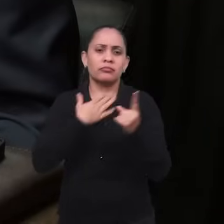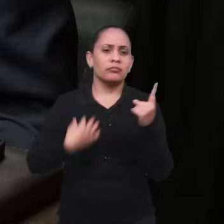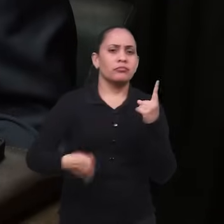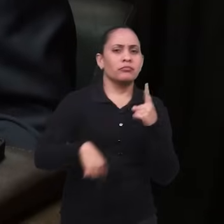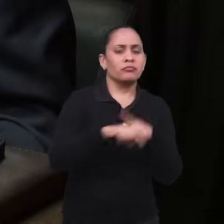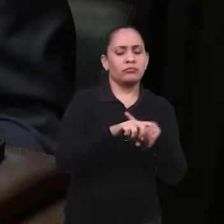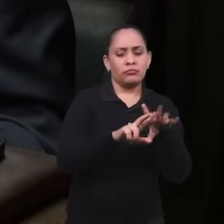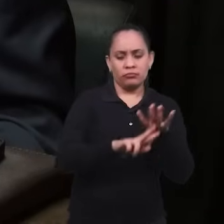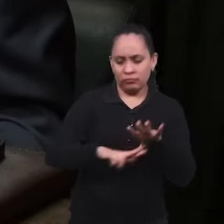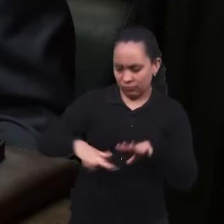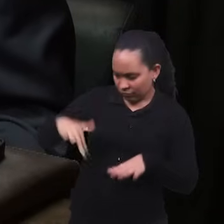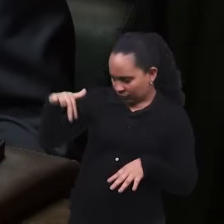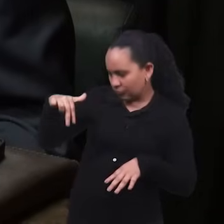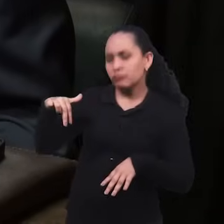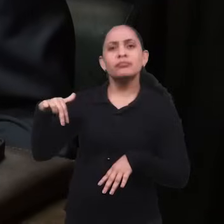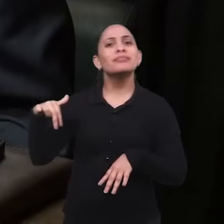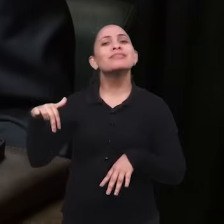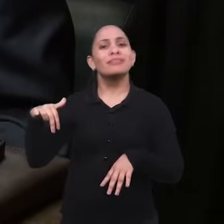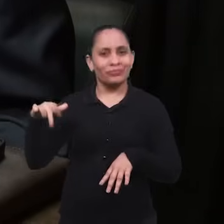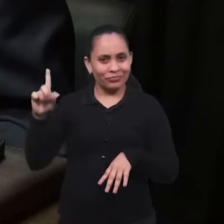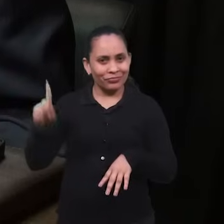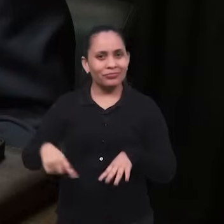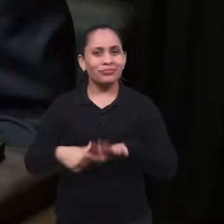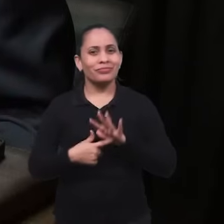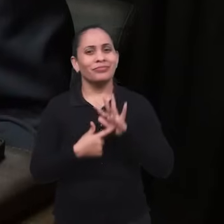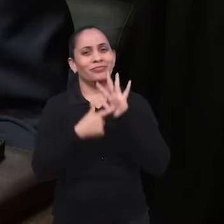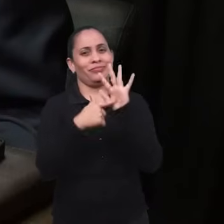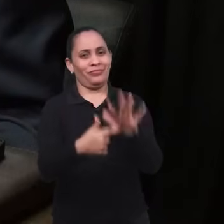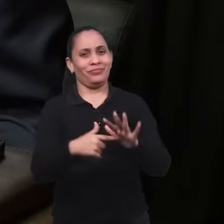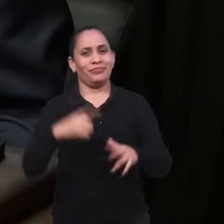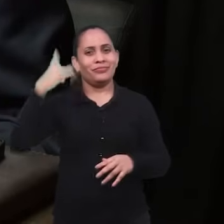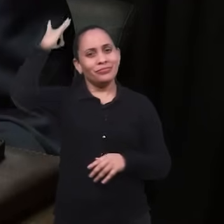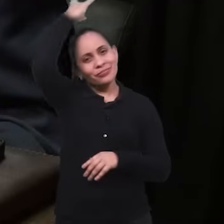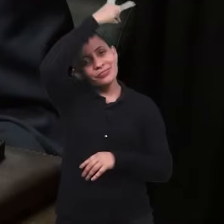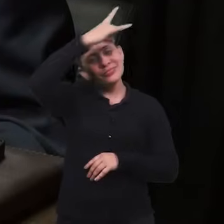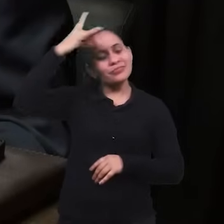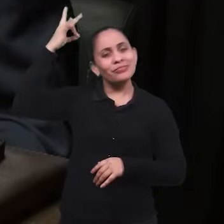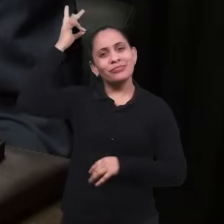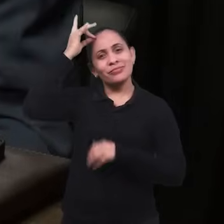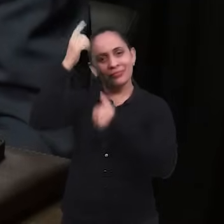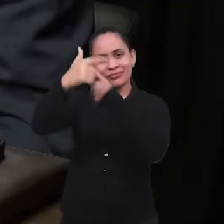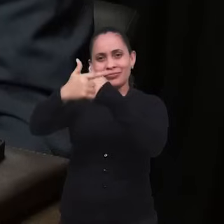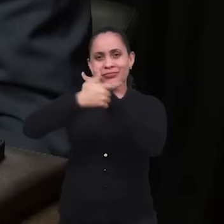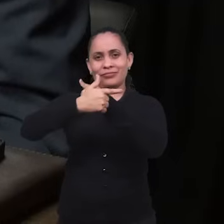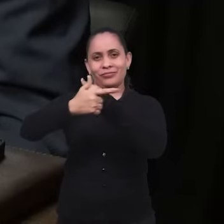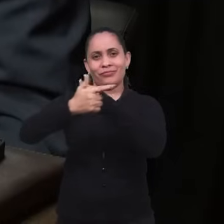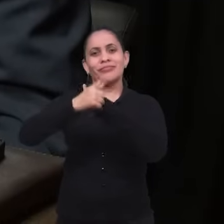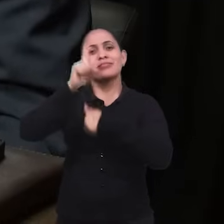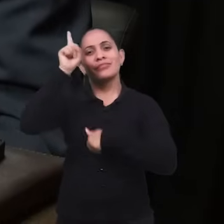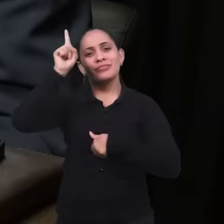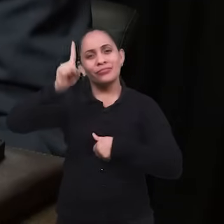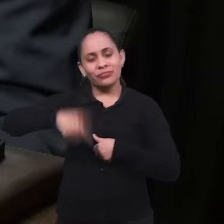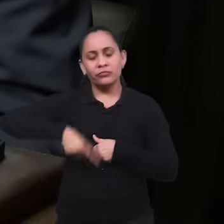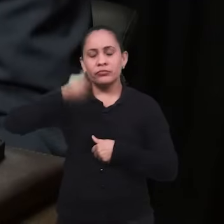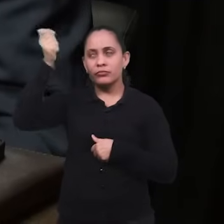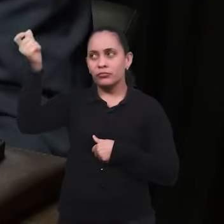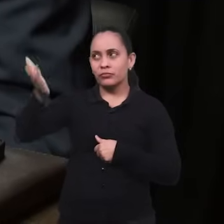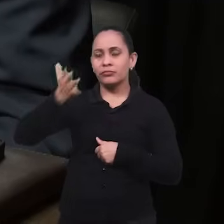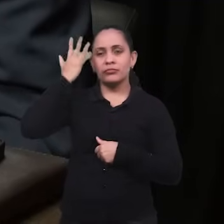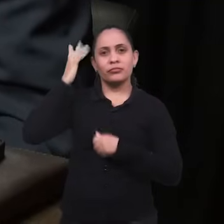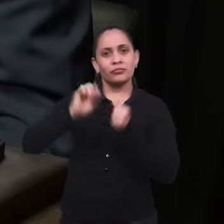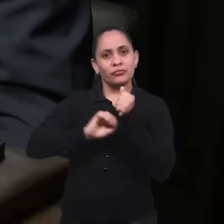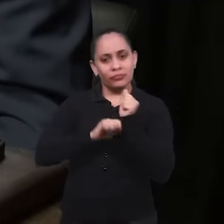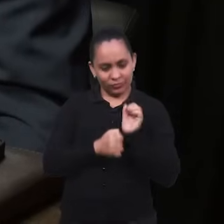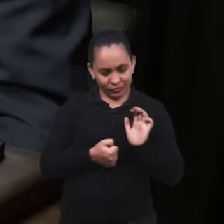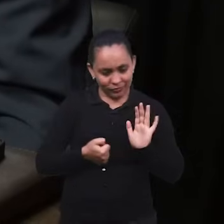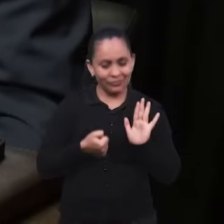a ressurreição de Jesus, o Pentecostes já houve, então mostrar com o Espírito Santo, uma das funções dele é para revelar